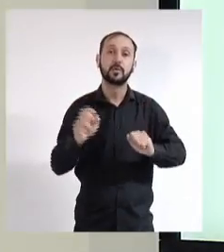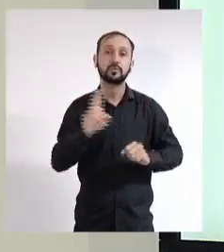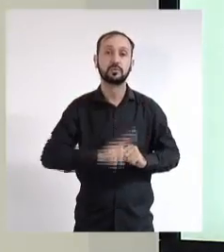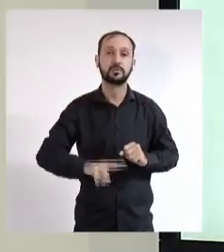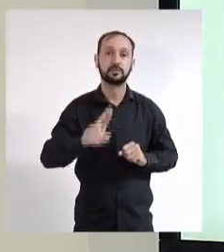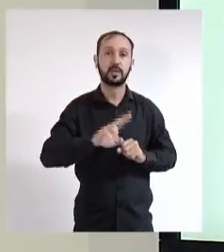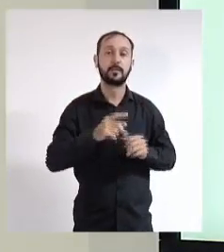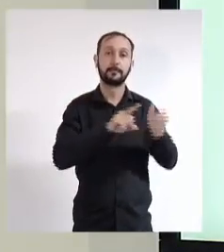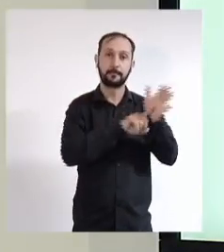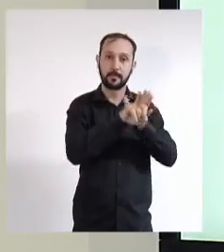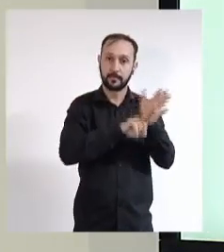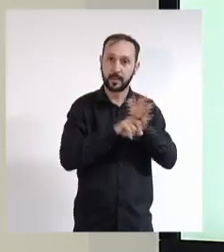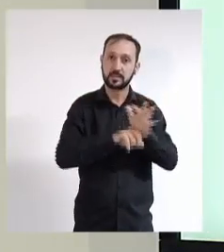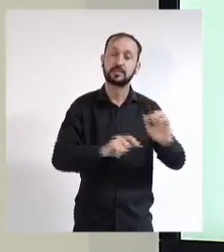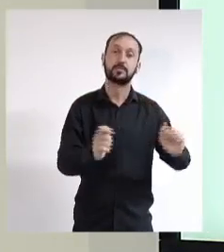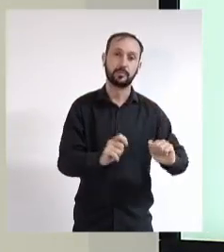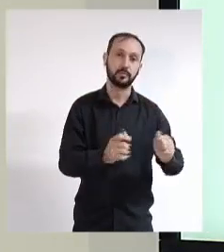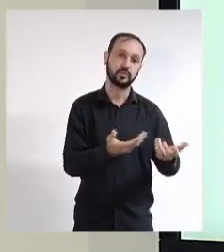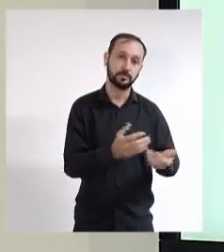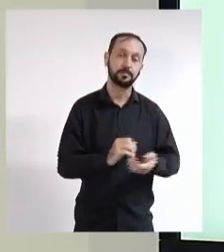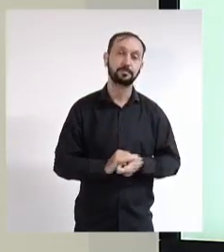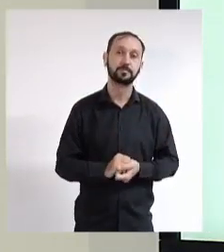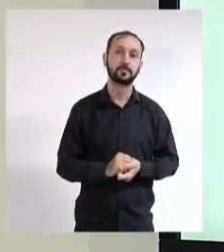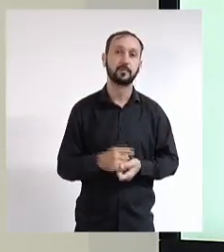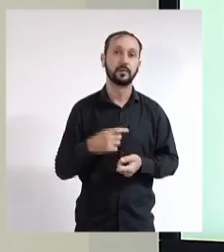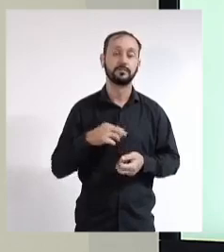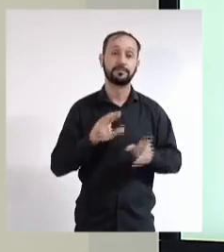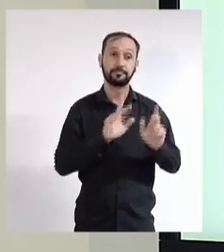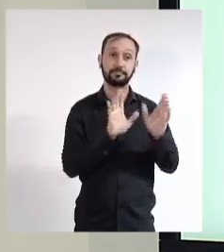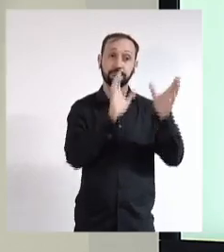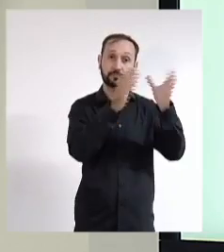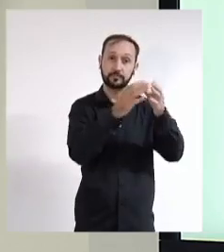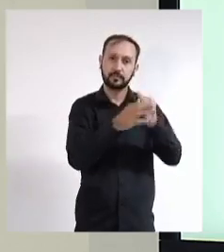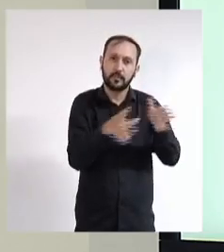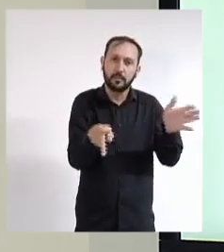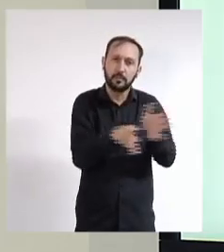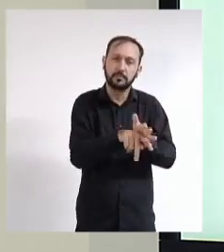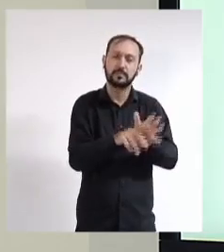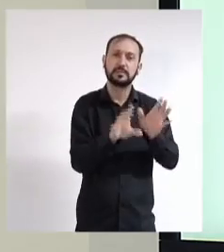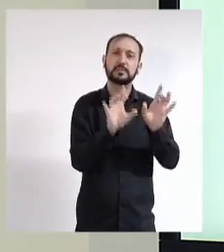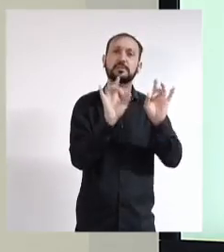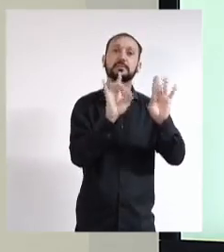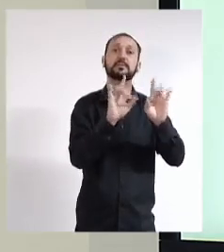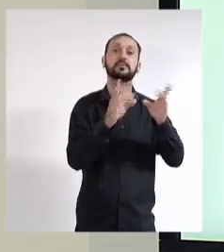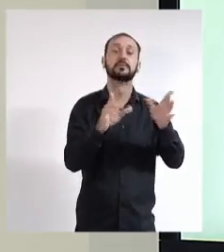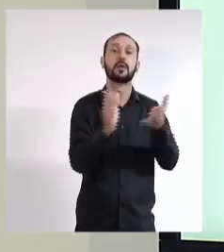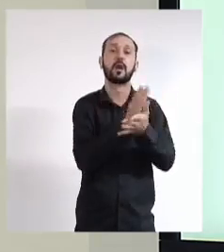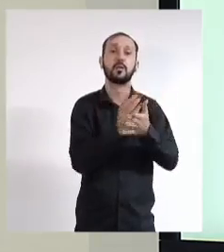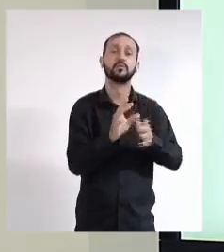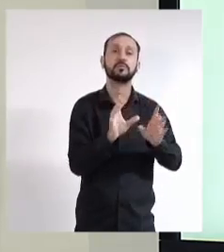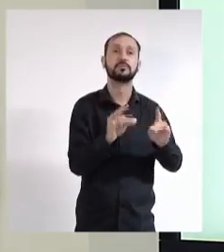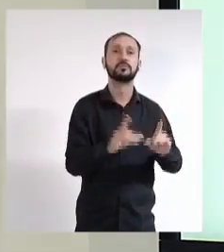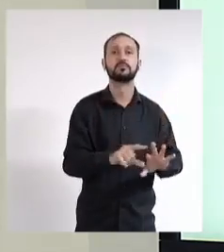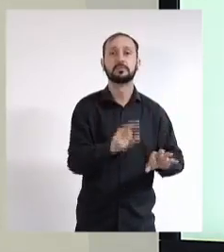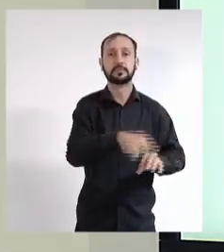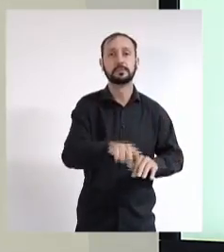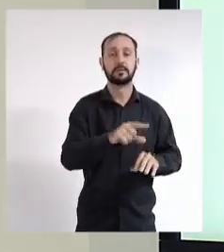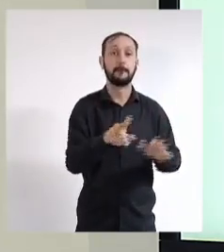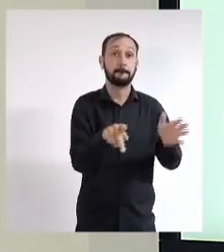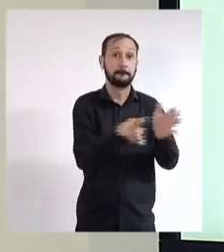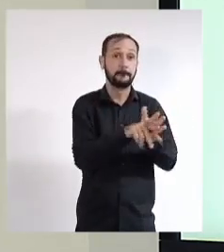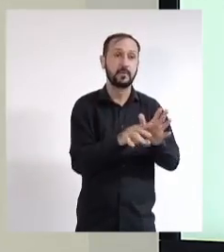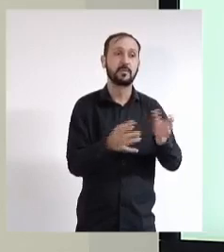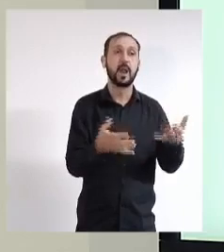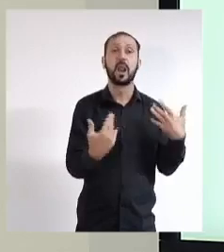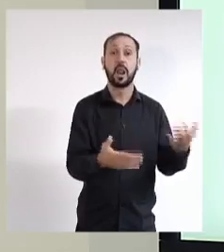a por meio de pesquisa né então existem unidades que são bem restritiva e agora existem aquelas que são menos restritivos essas unidades menos